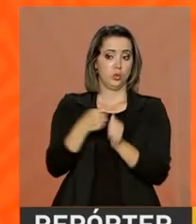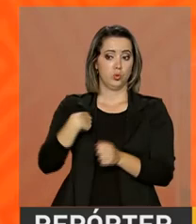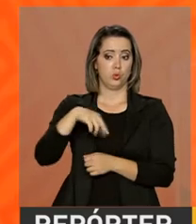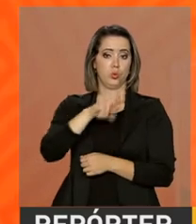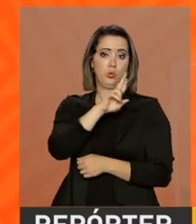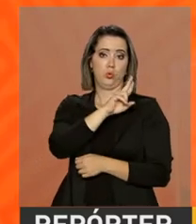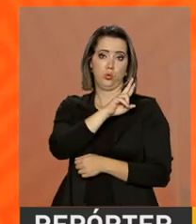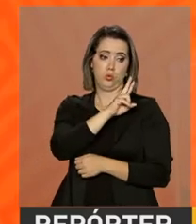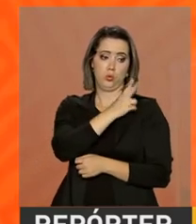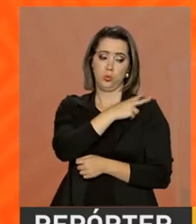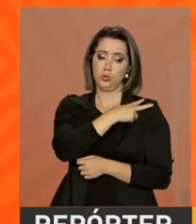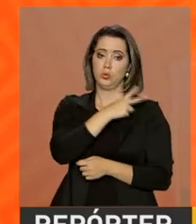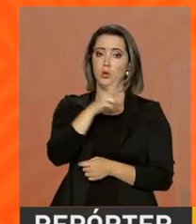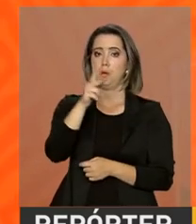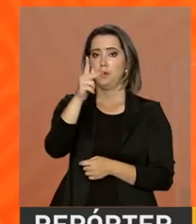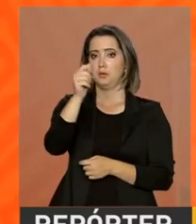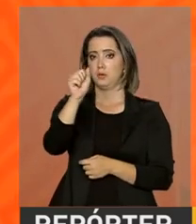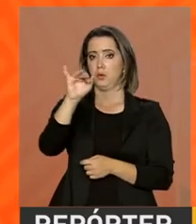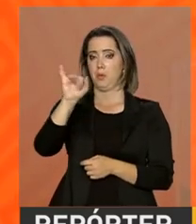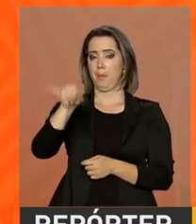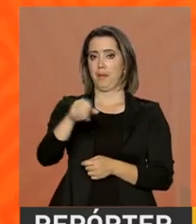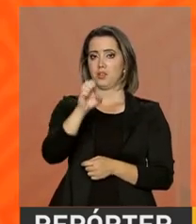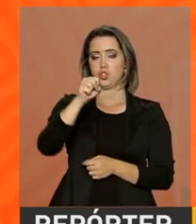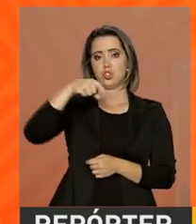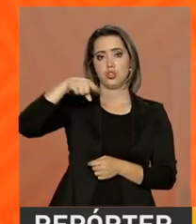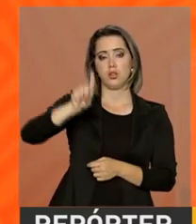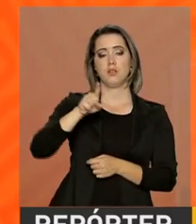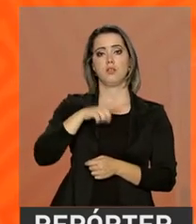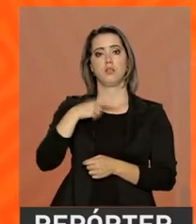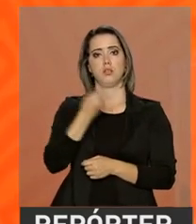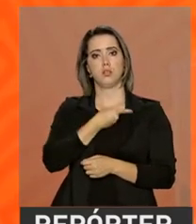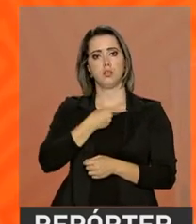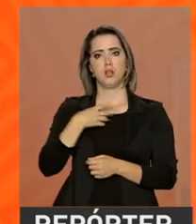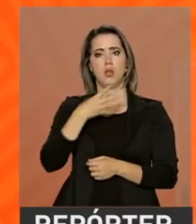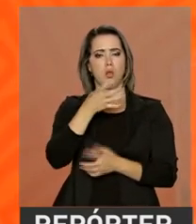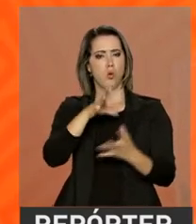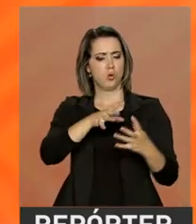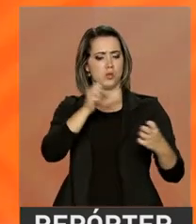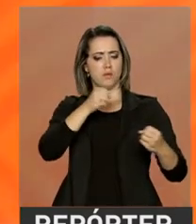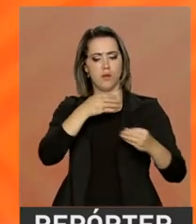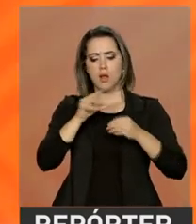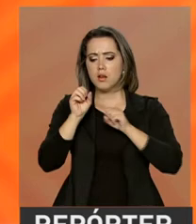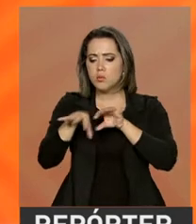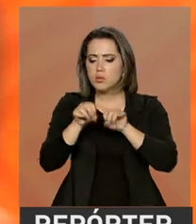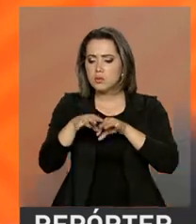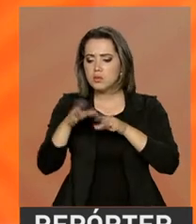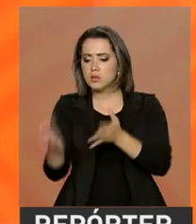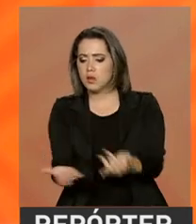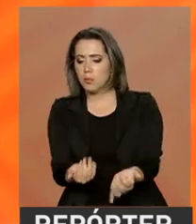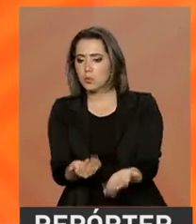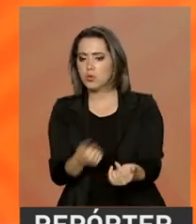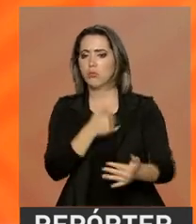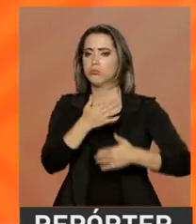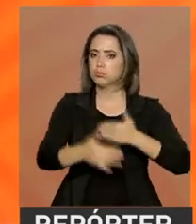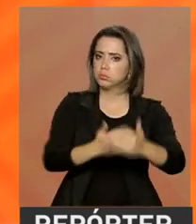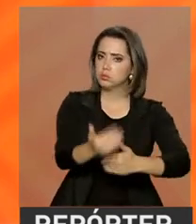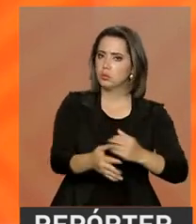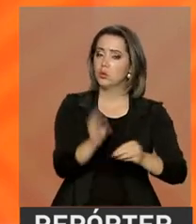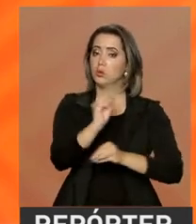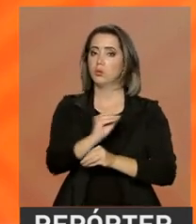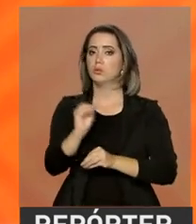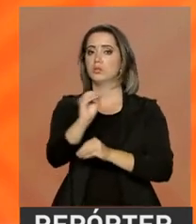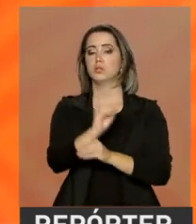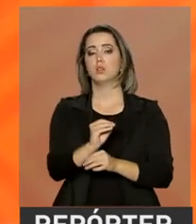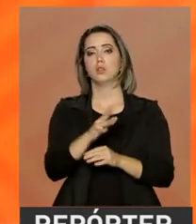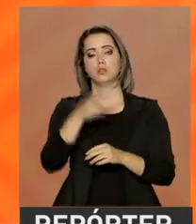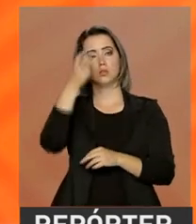um conhecimento que os mais velhos passam para os nossos mais jovens. Ivanildes defende que a preservação da cultura